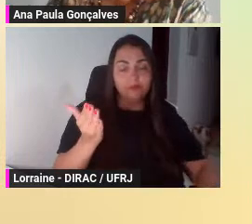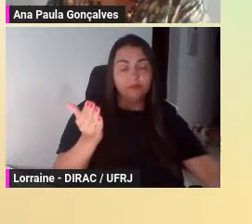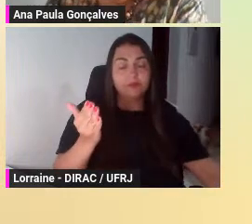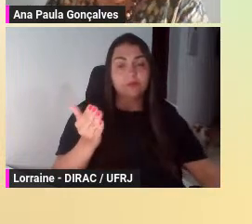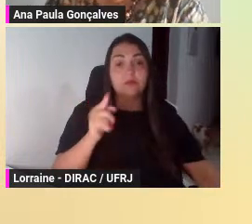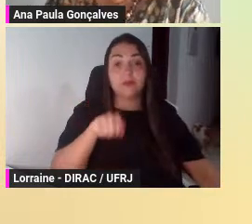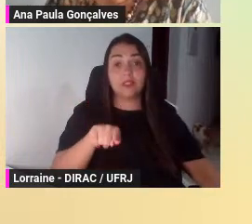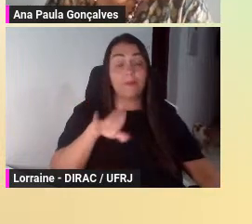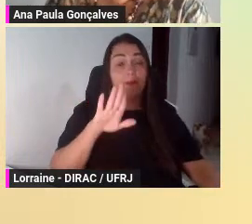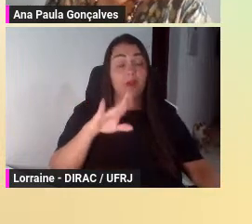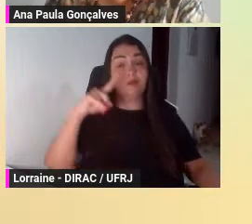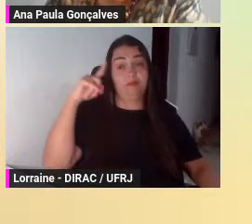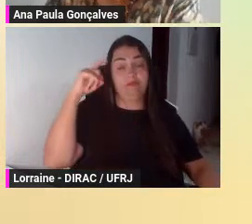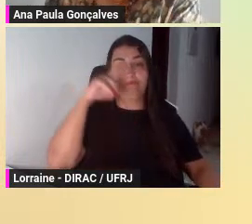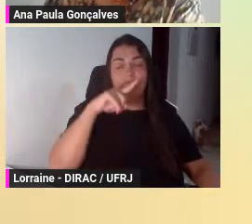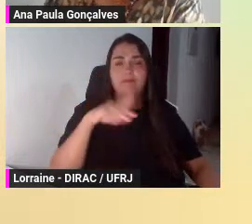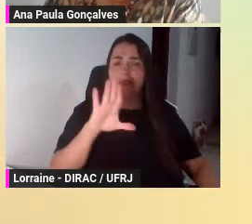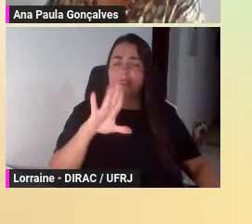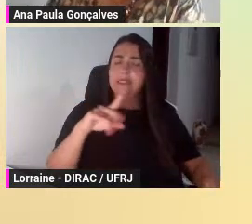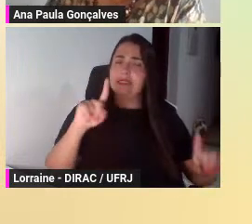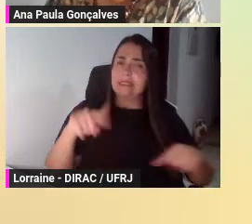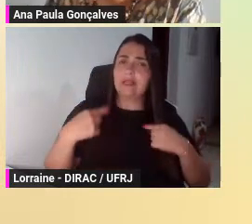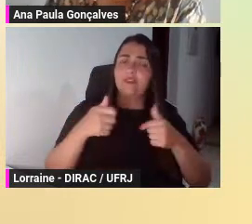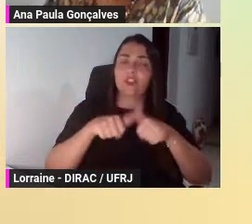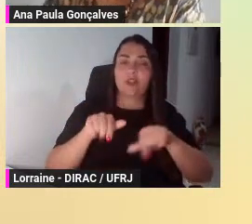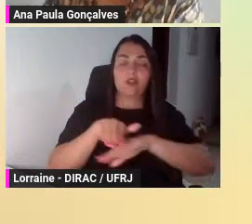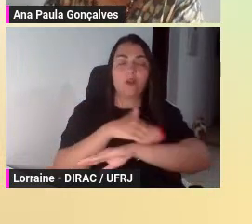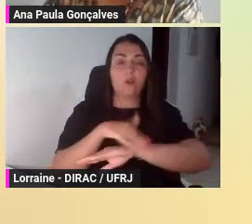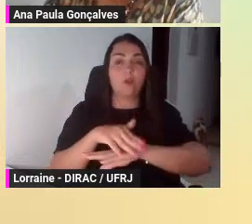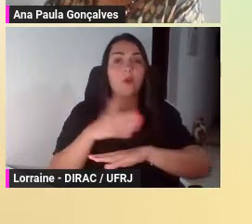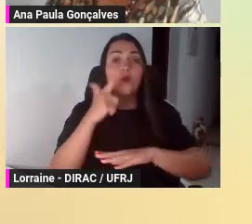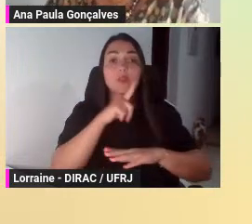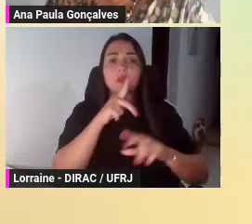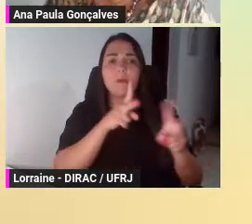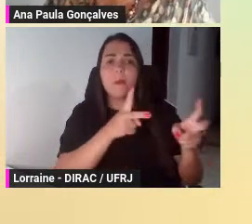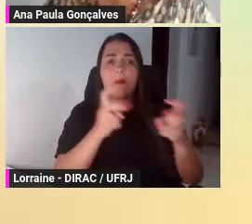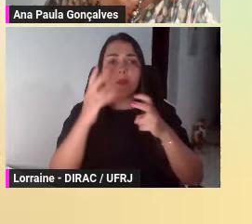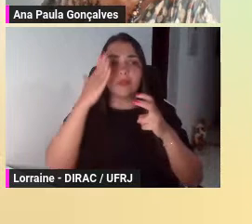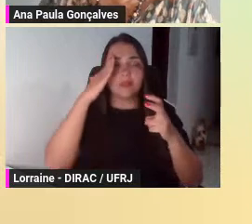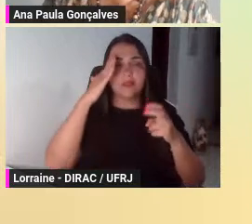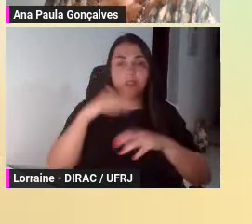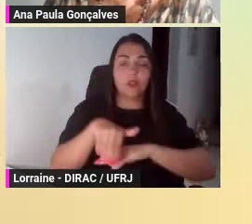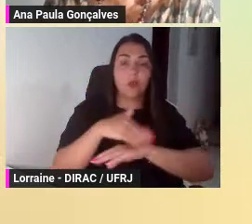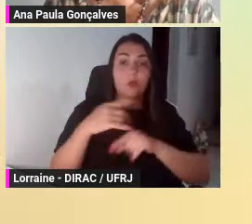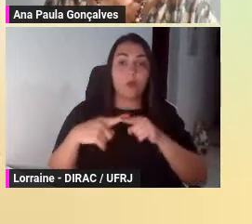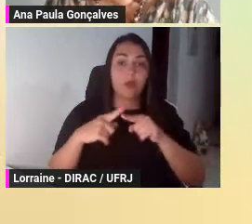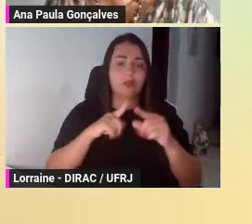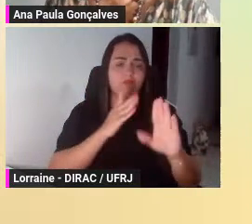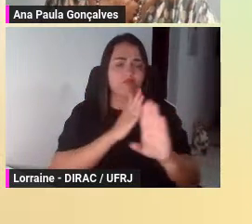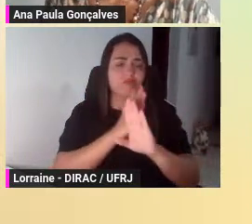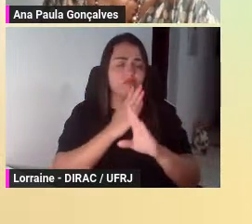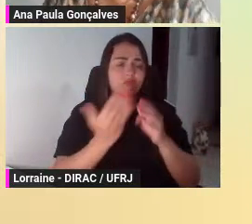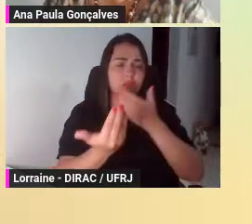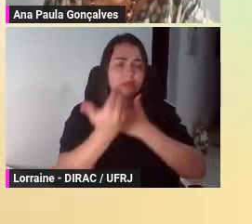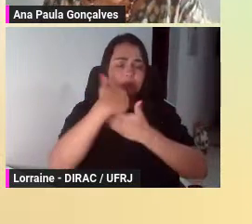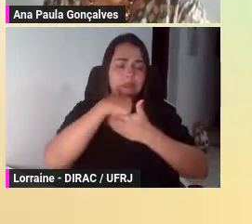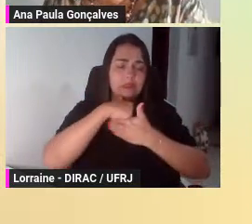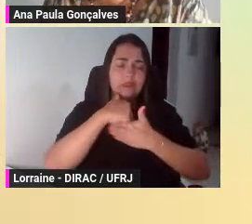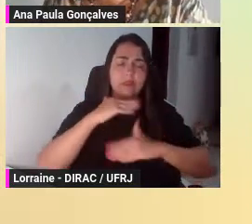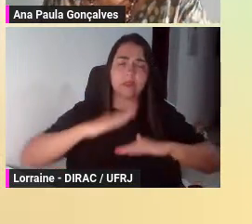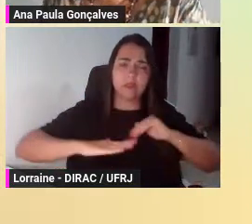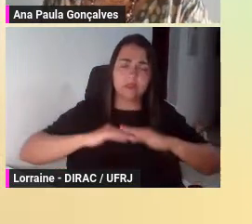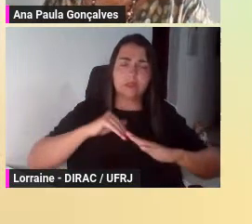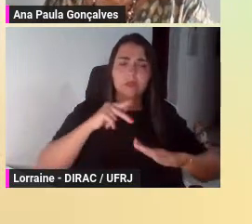né? Entendendo essa rua. Até porque, dentro das questões que me atravessam enquanto professora, eu tenho,